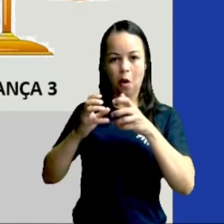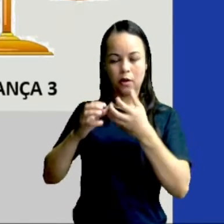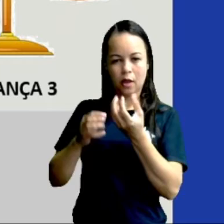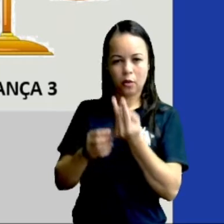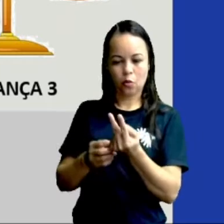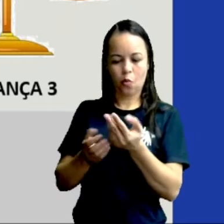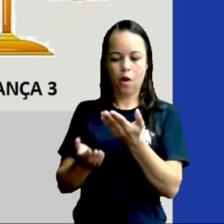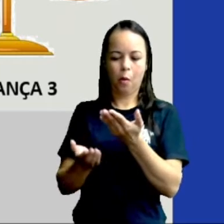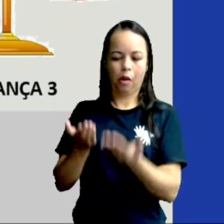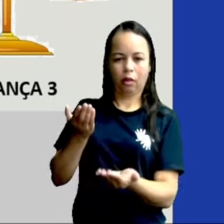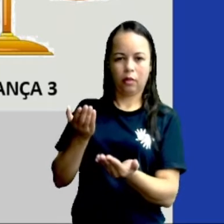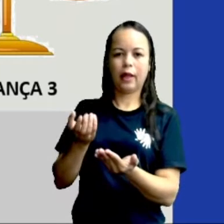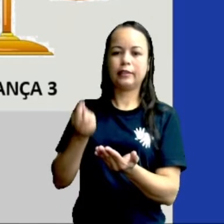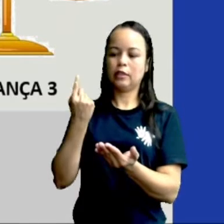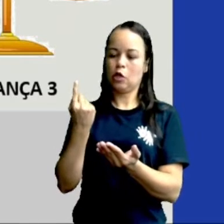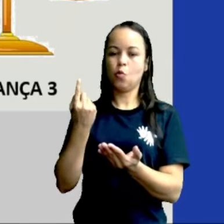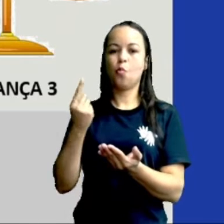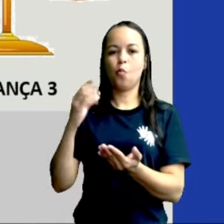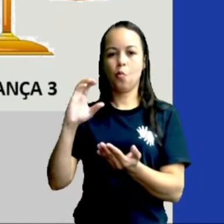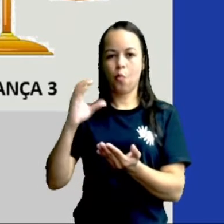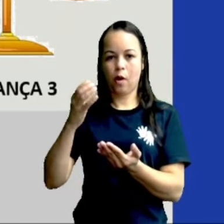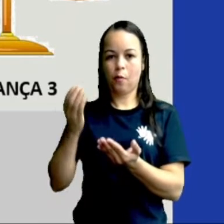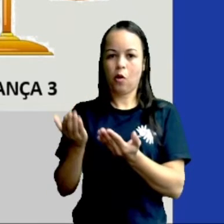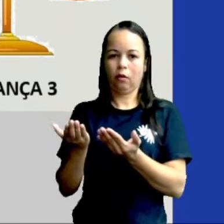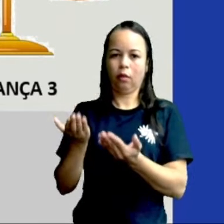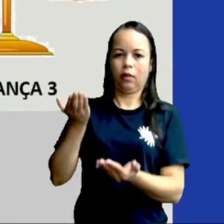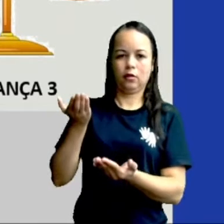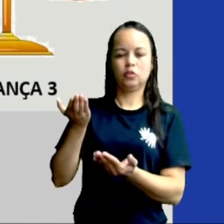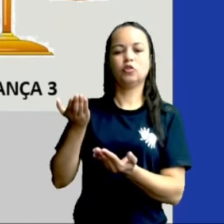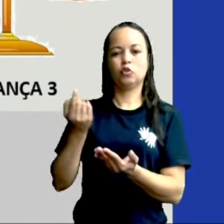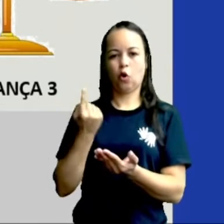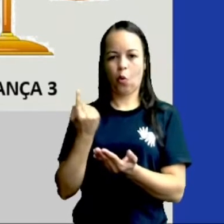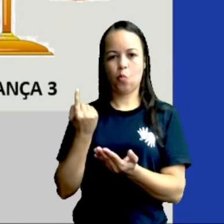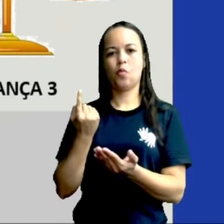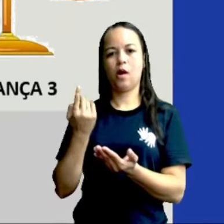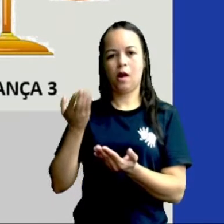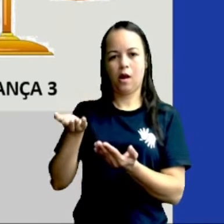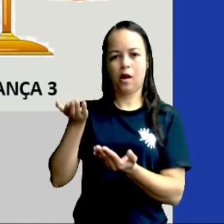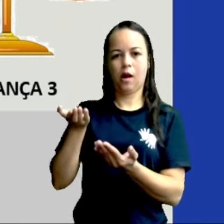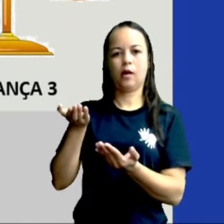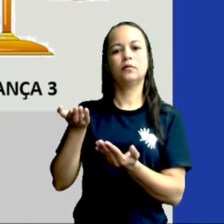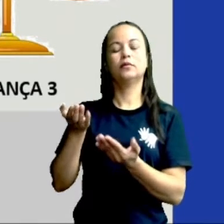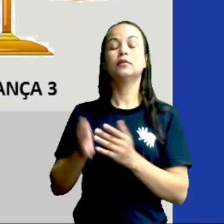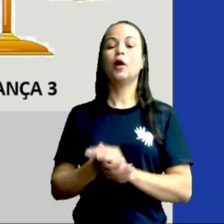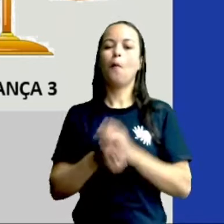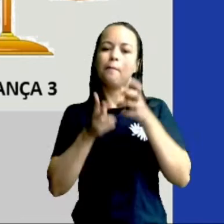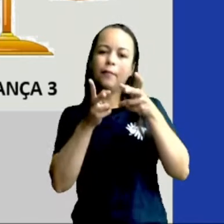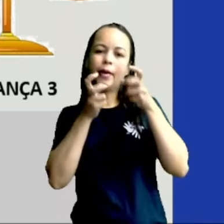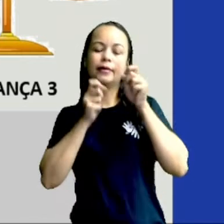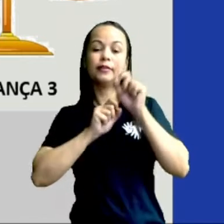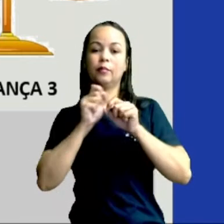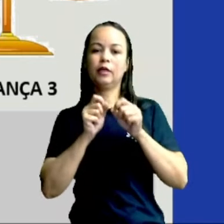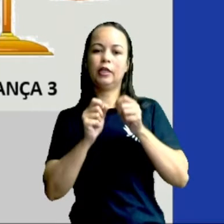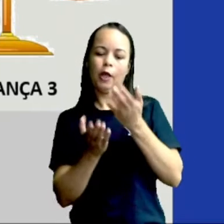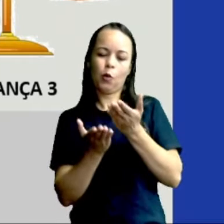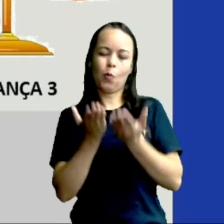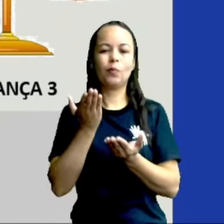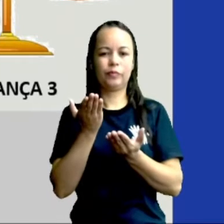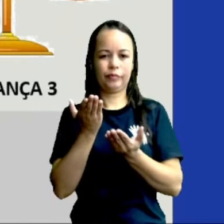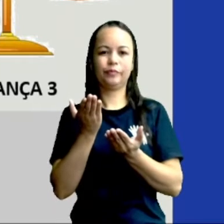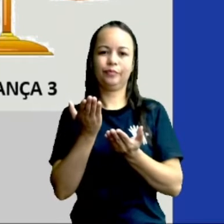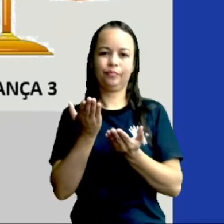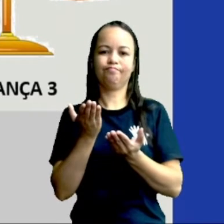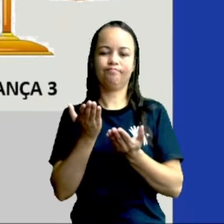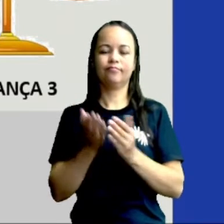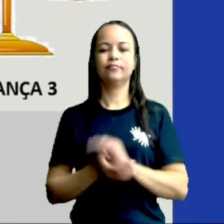pesado do que a outra, do outro prato que só tem uma bolinha. Então a gente percebe aí que há um desequilíbrio, não